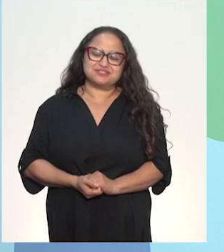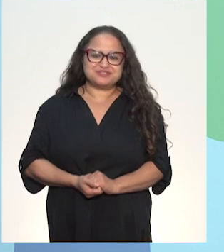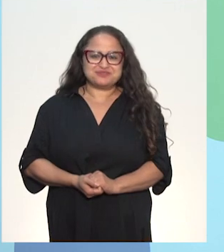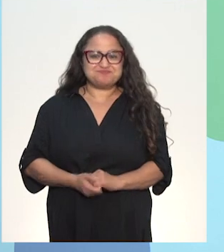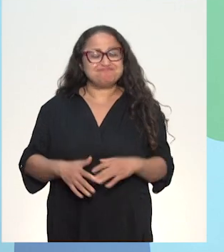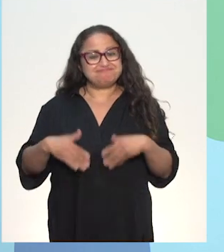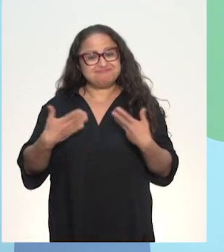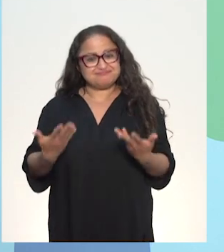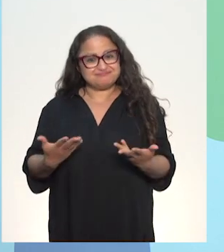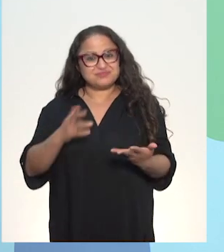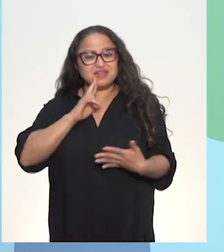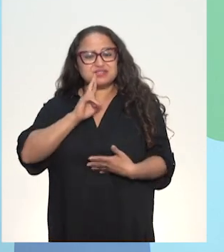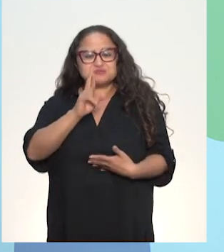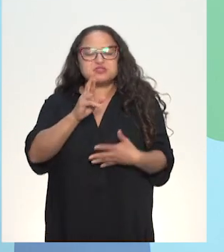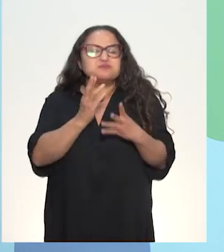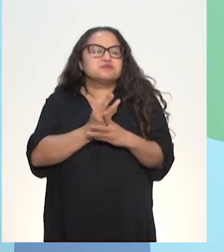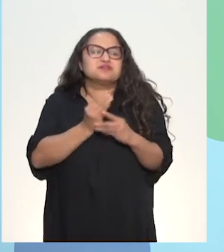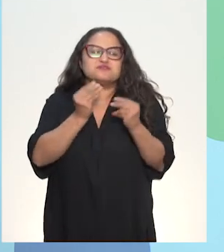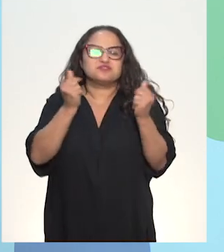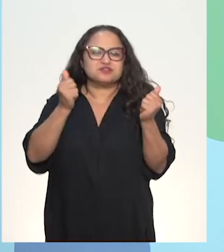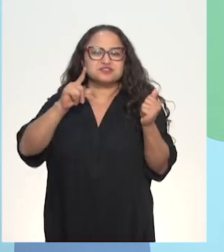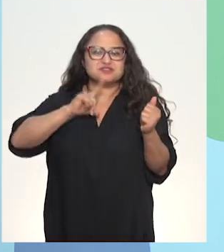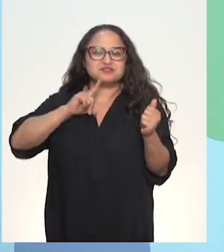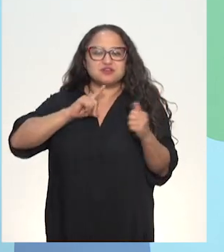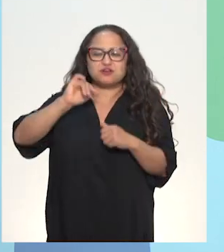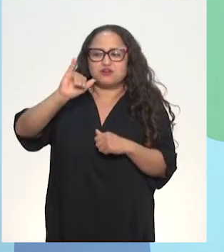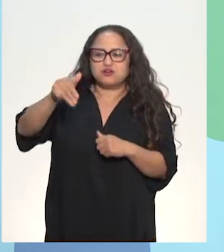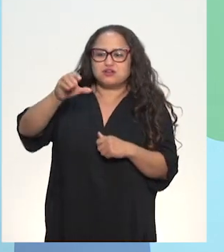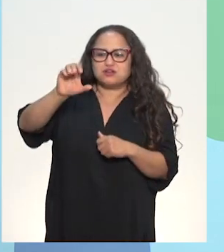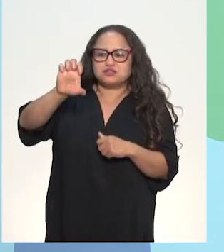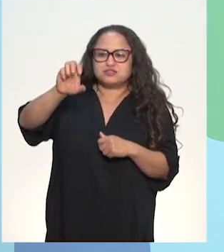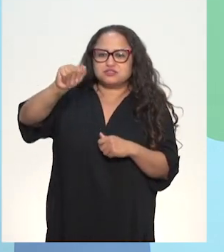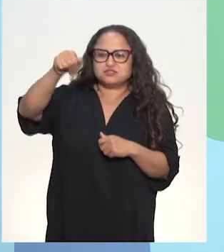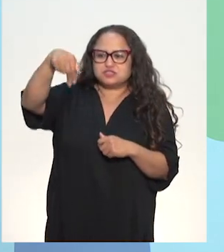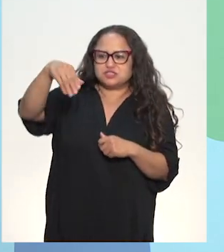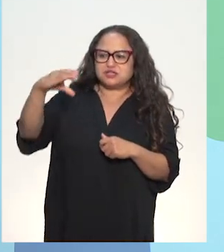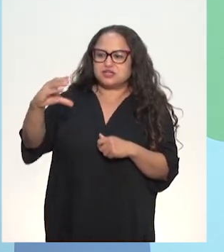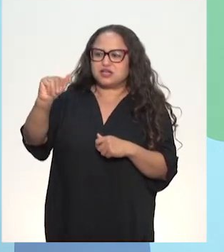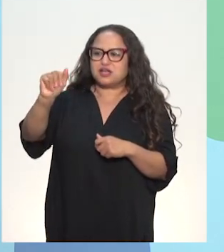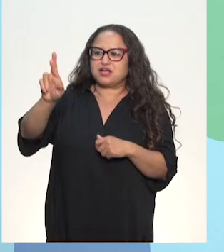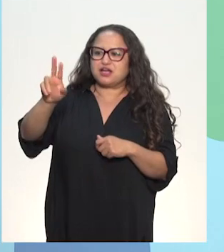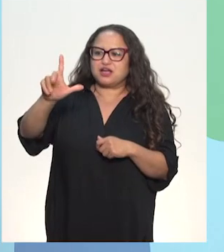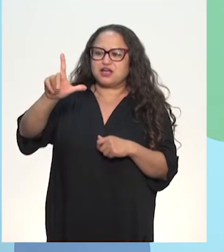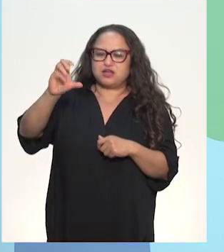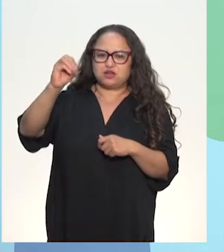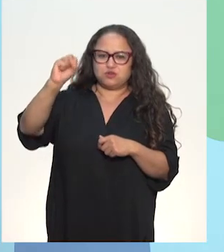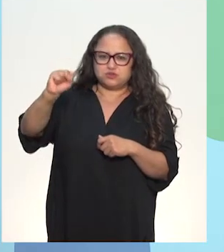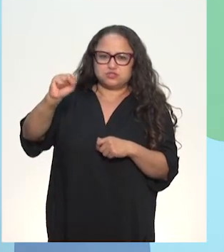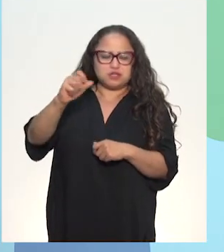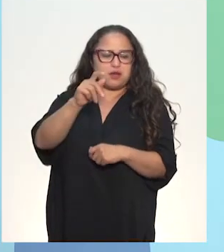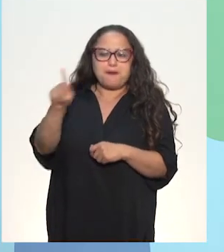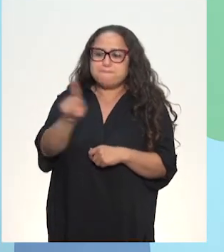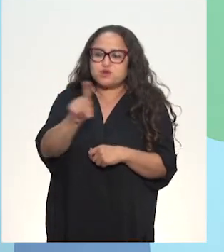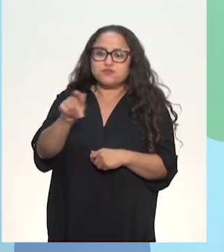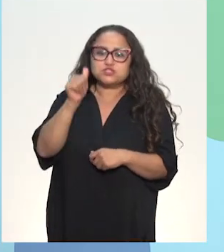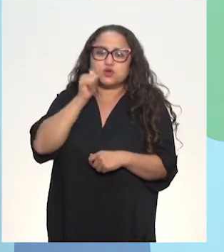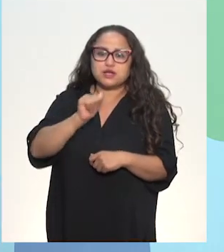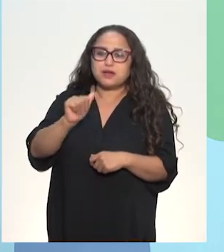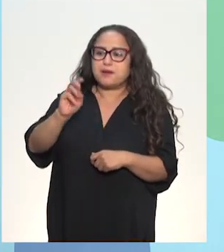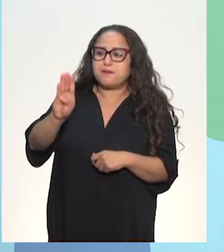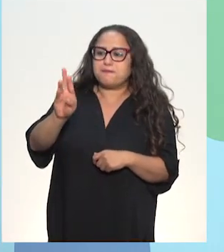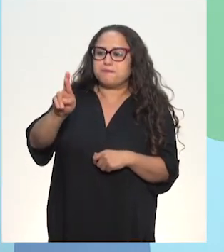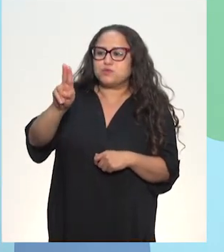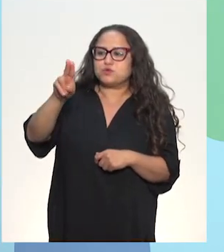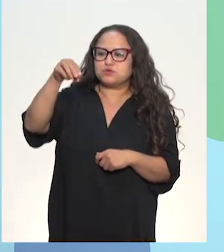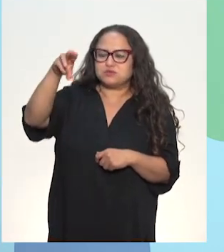Olha, respostas maravilhosas. Tem um aqui, o Jean Carlos, que é o aluno da professora Bruna, foca nessa resposta linda. Por favor. Para ser